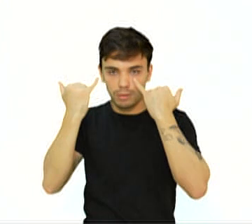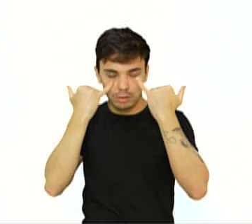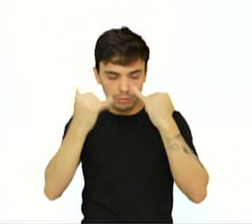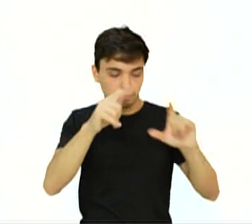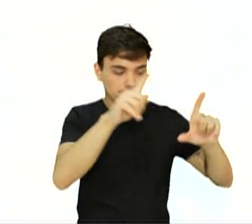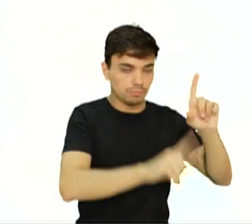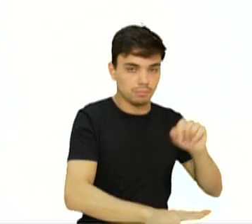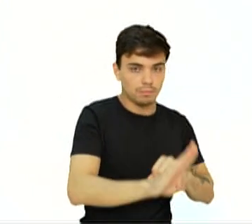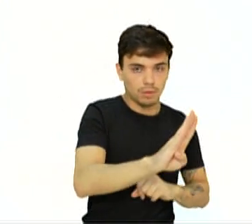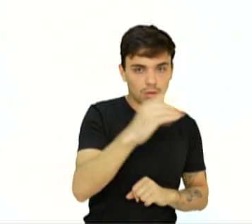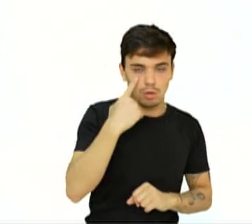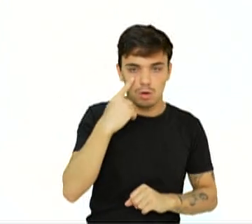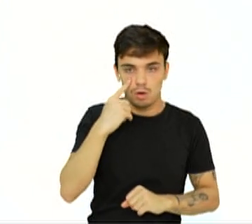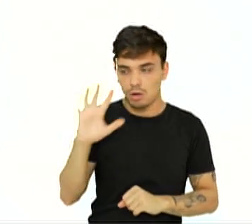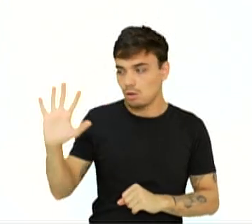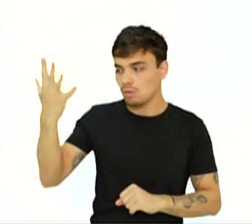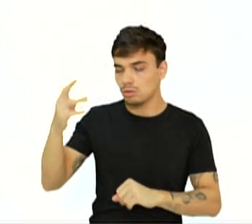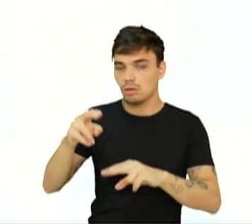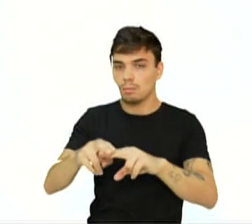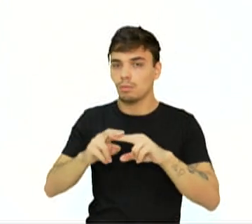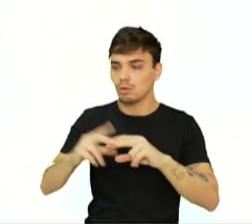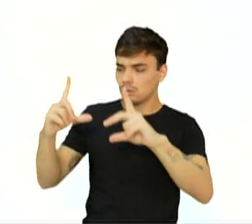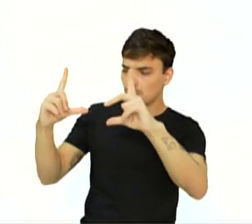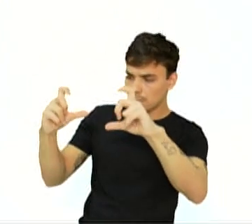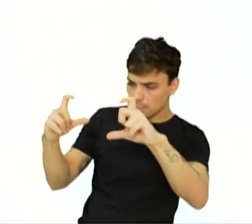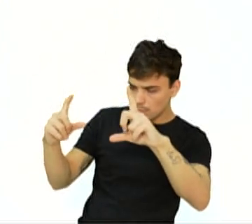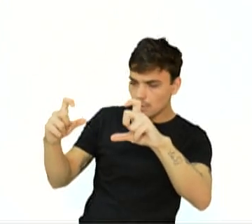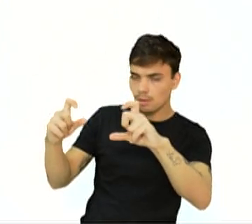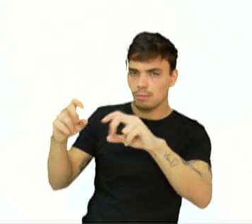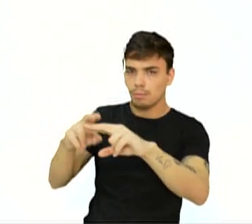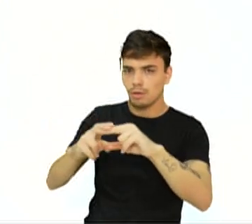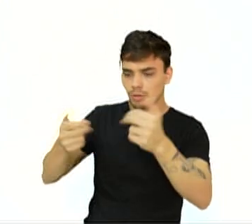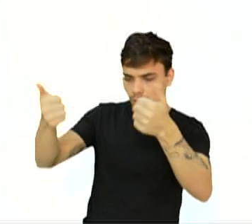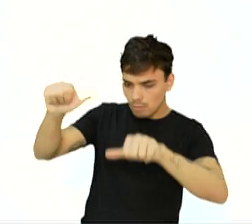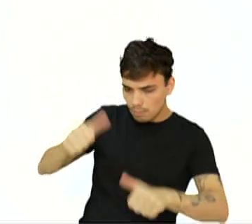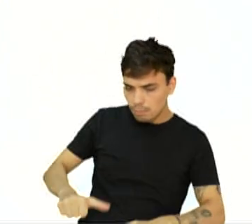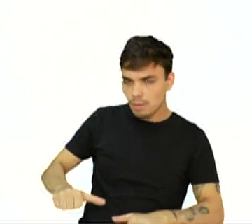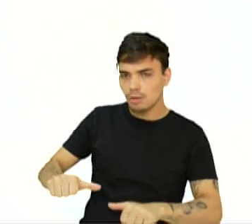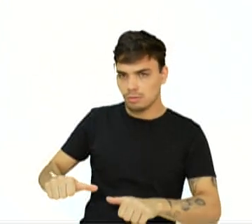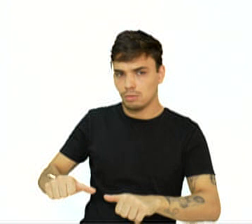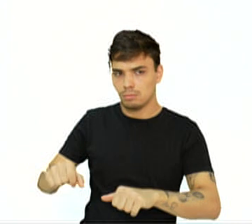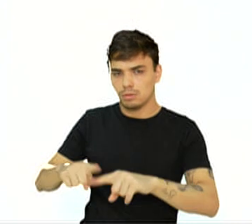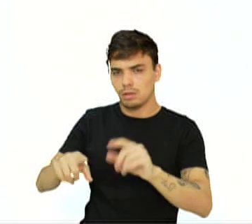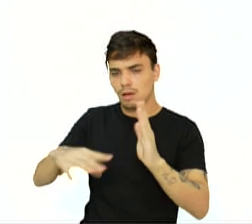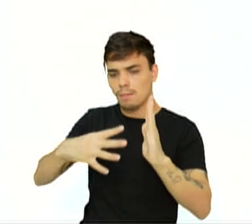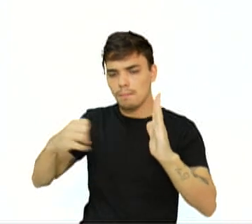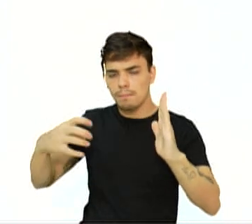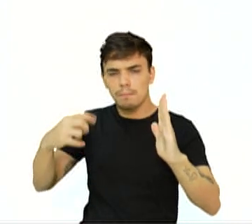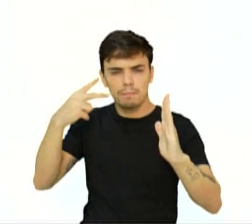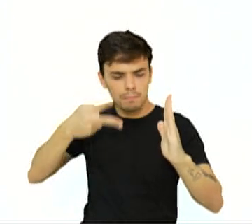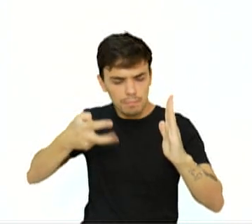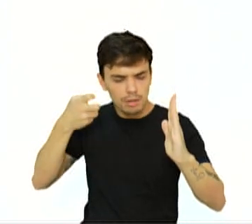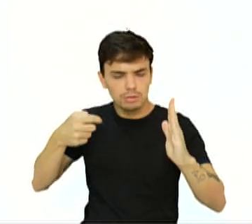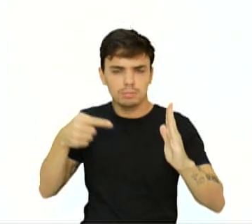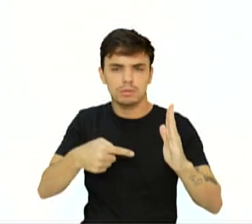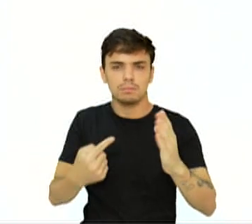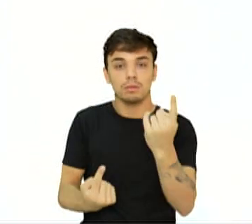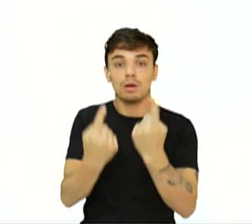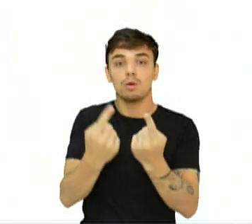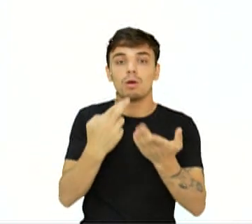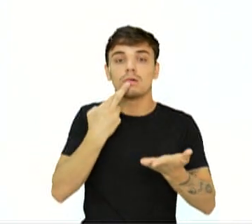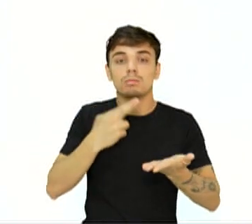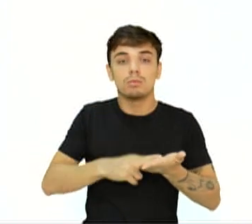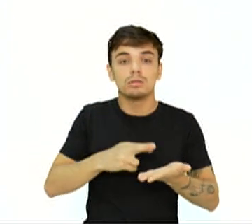O fenômeno pode ser fotografado com os equipamentos dos laboratórios envolvidos na detecção. Então, gente, qual é a resposta